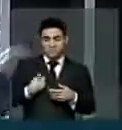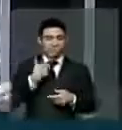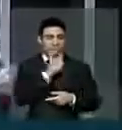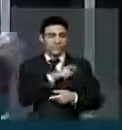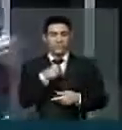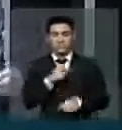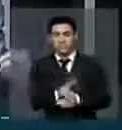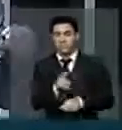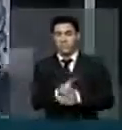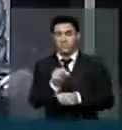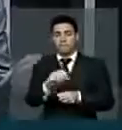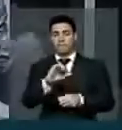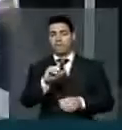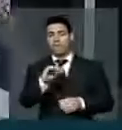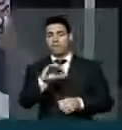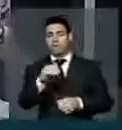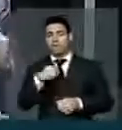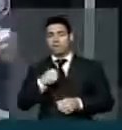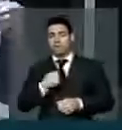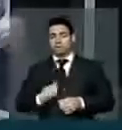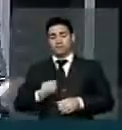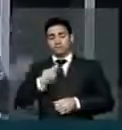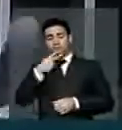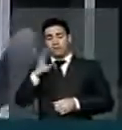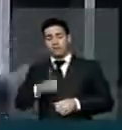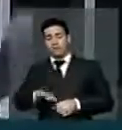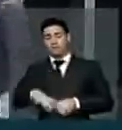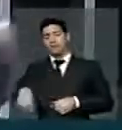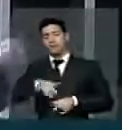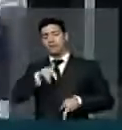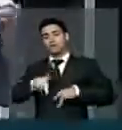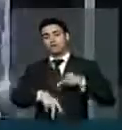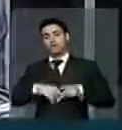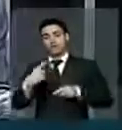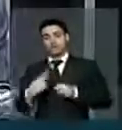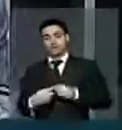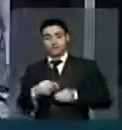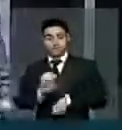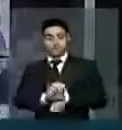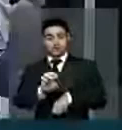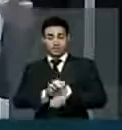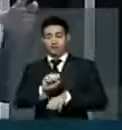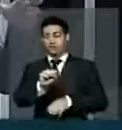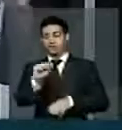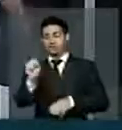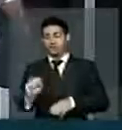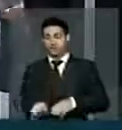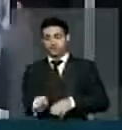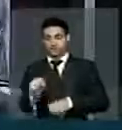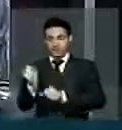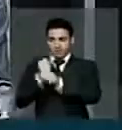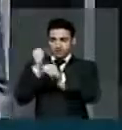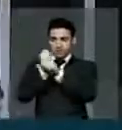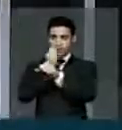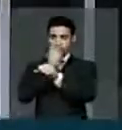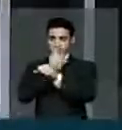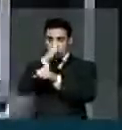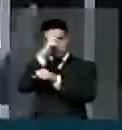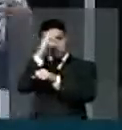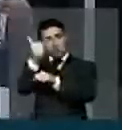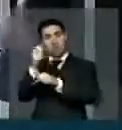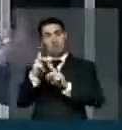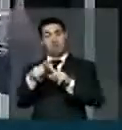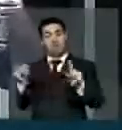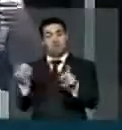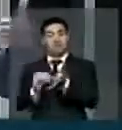manter essas clínicas funcionando bem e atendendo bem a população do interior do estado de Sergipe. Construir as clínicas é muito positivo, mas é necessária